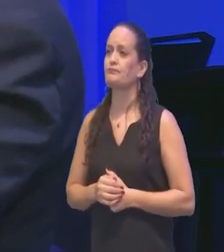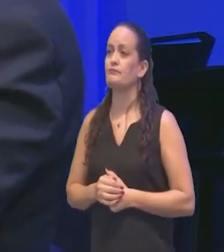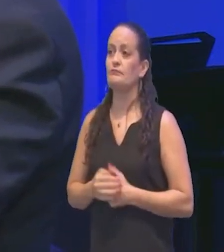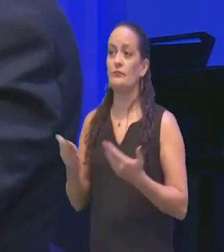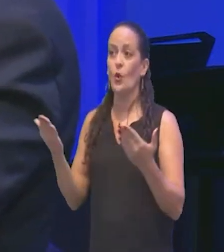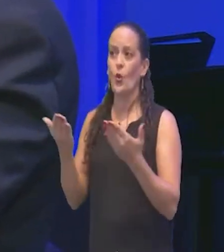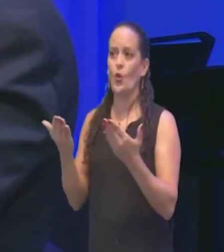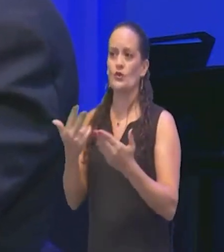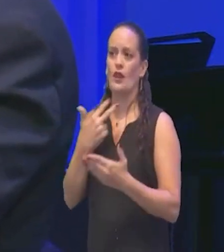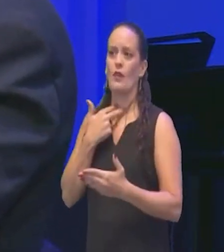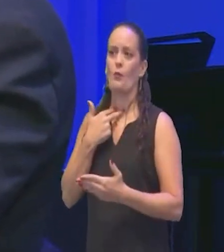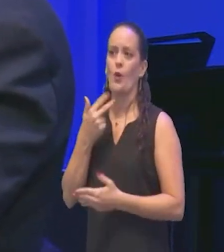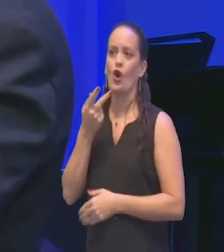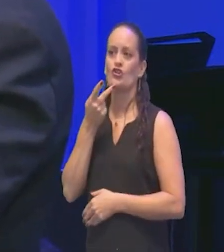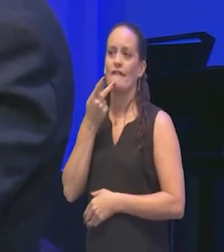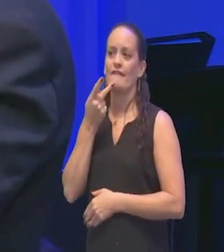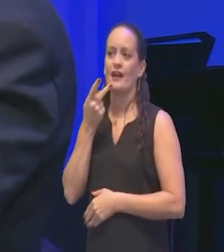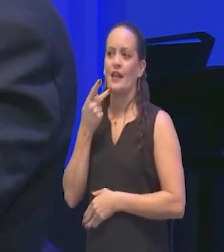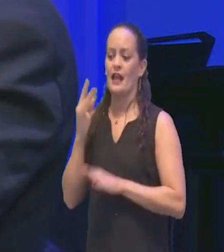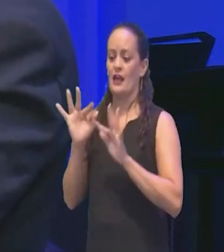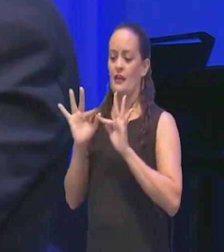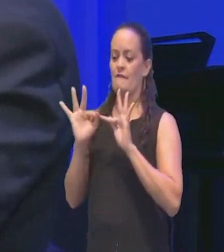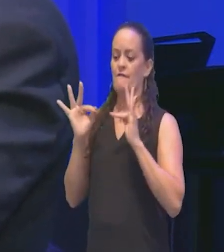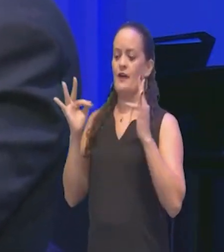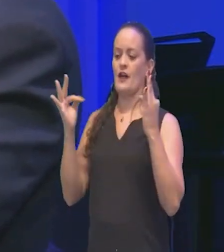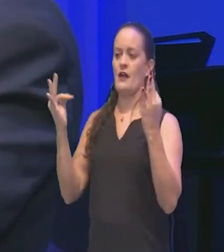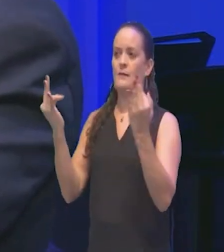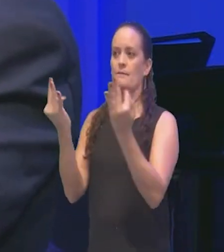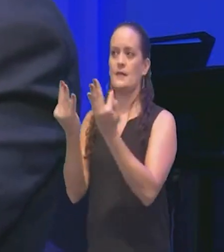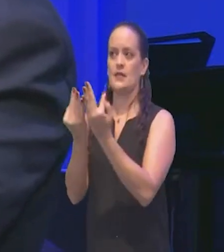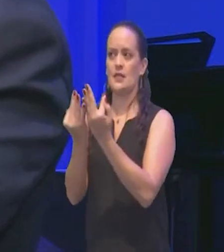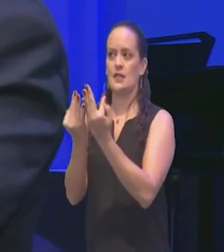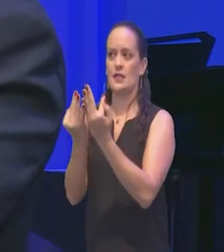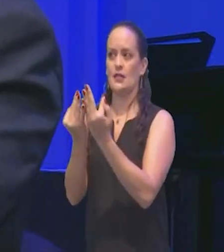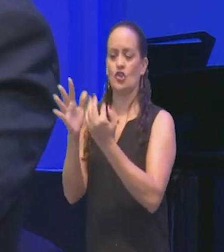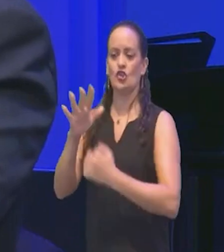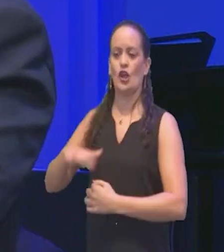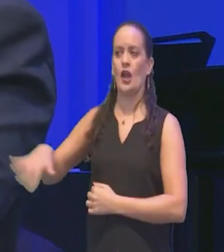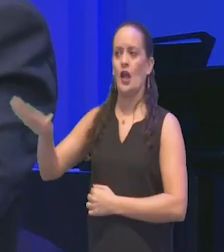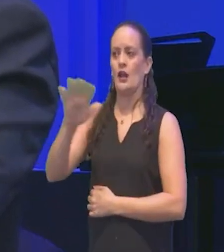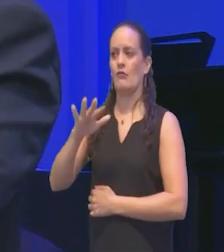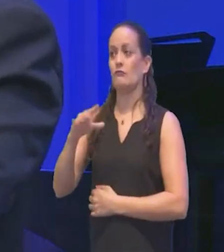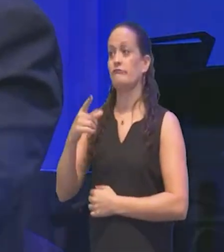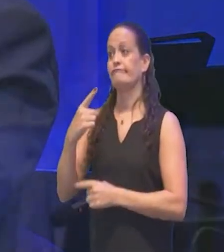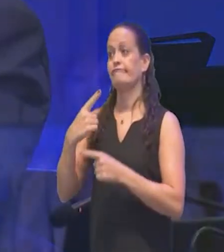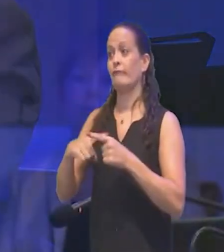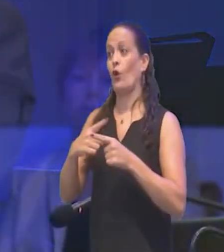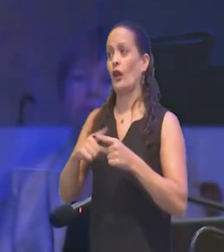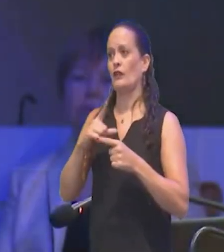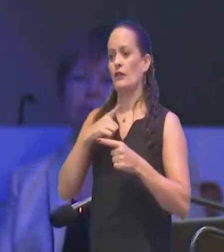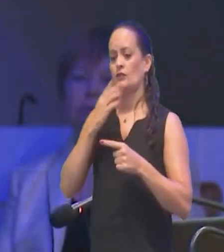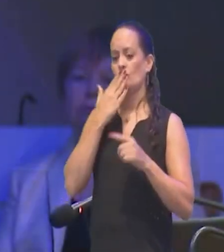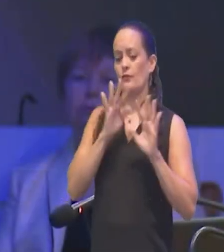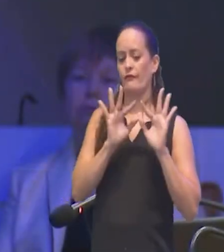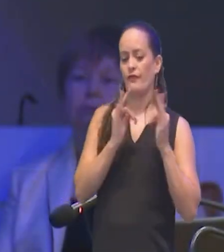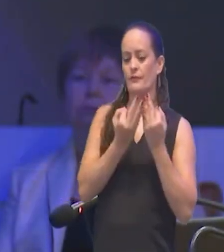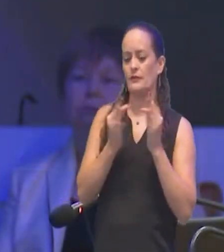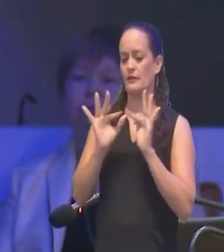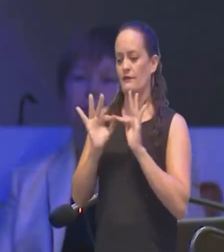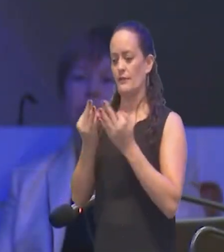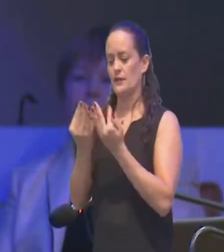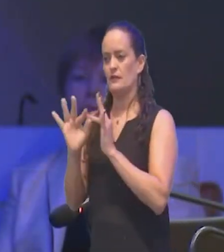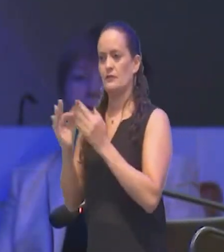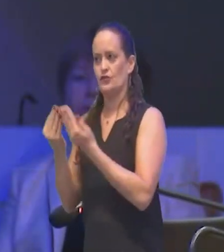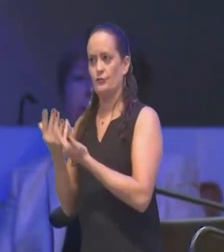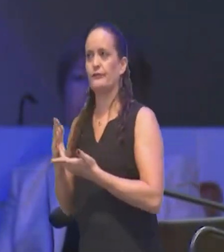da família brasileira de um modo geral, pois existem vários tipos de formação familiar coexistindo em